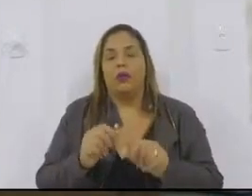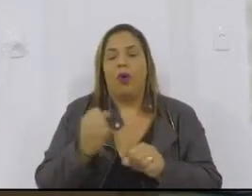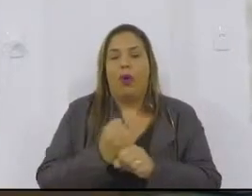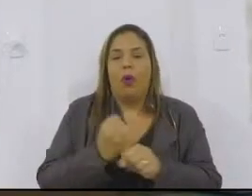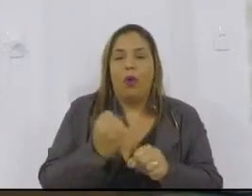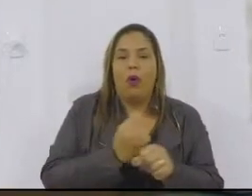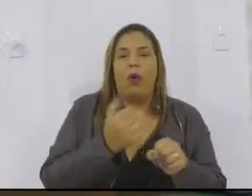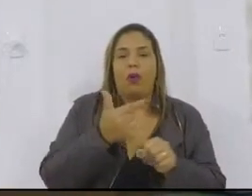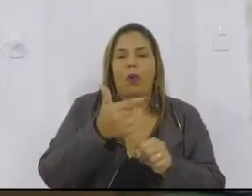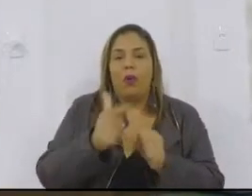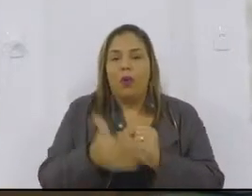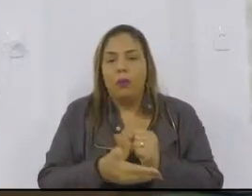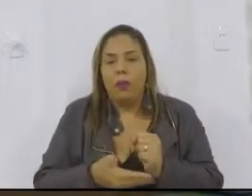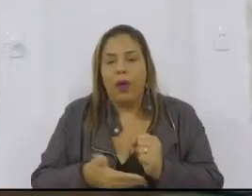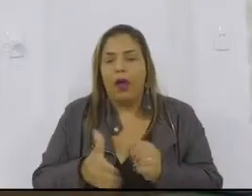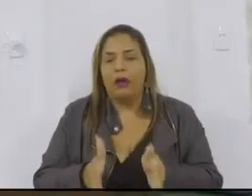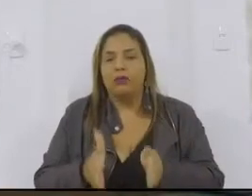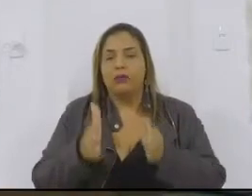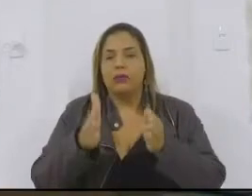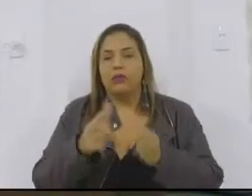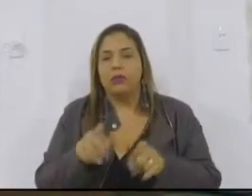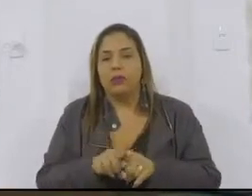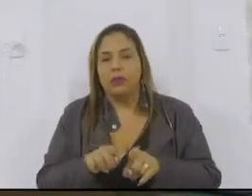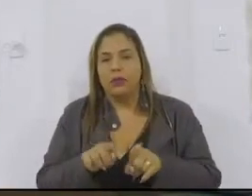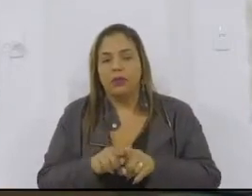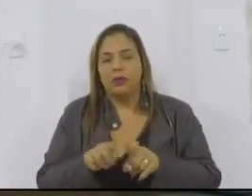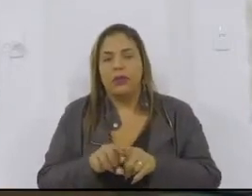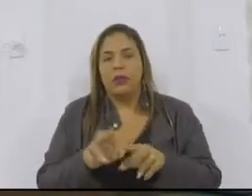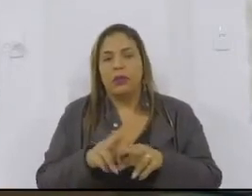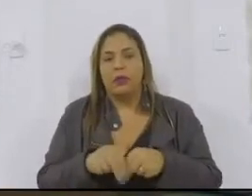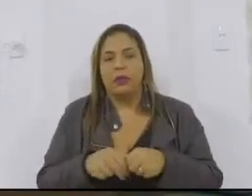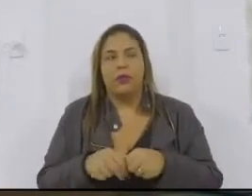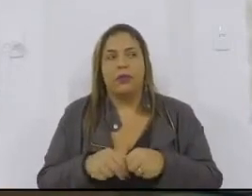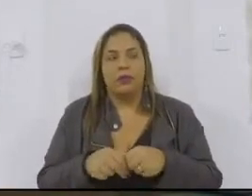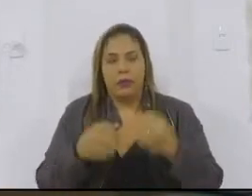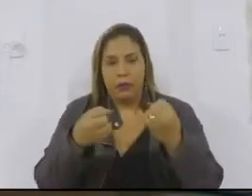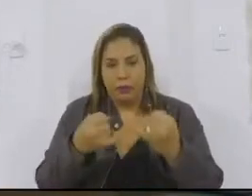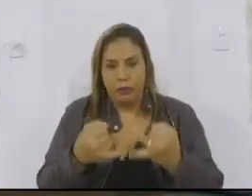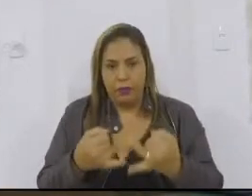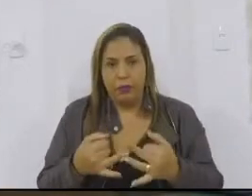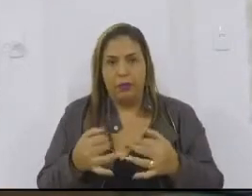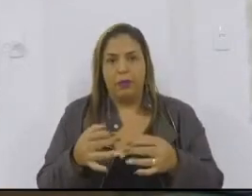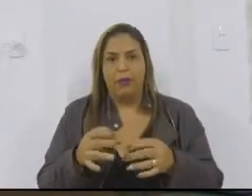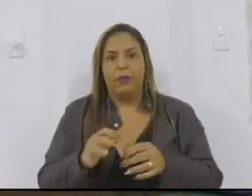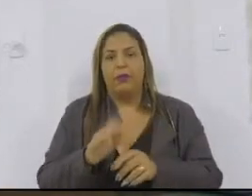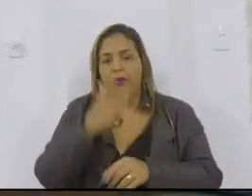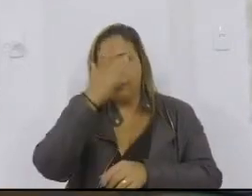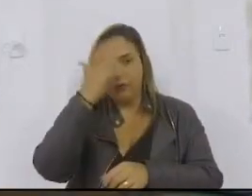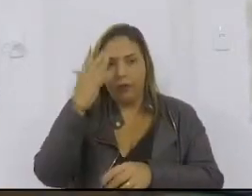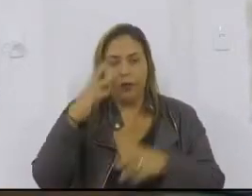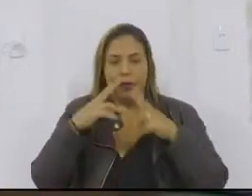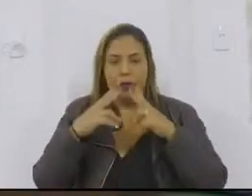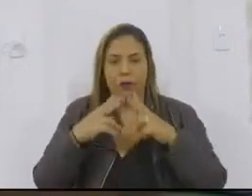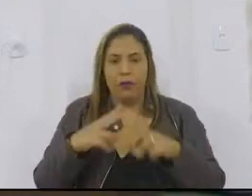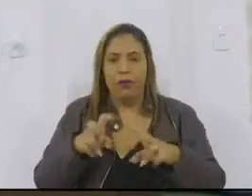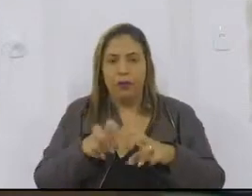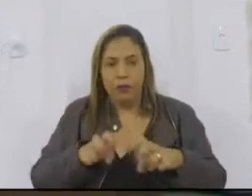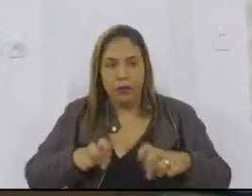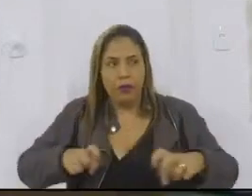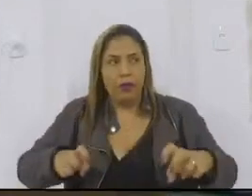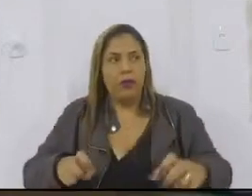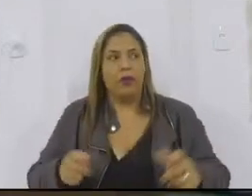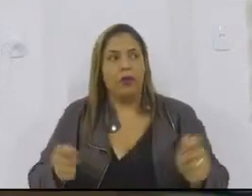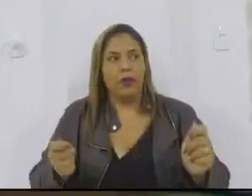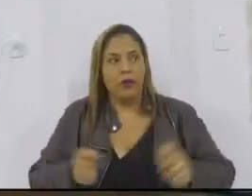e infraestrutura. Dessa forma, encontra-se a presente mensagem madura para apreciação do plenário, estando dentro das normas legais e apta à